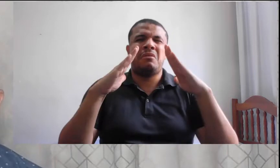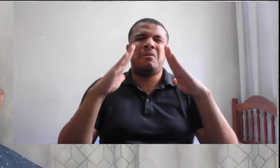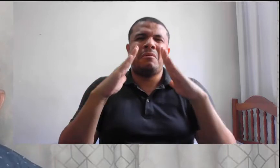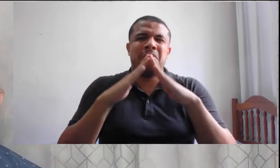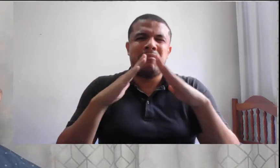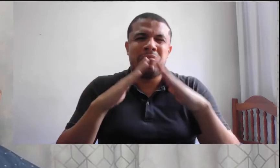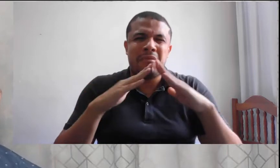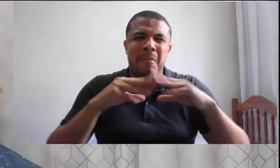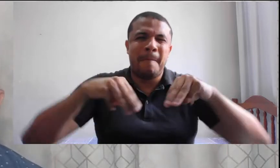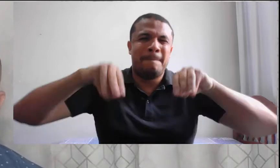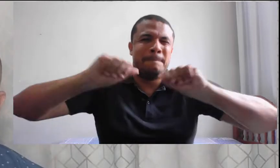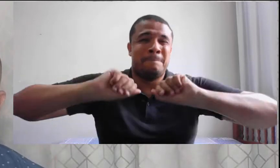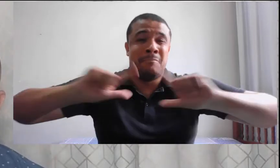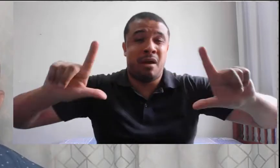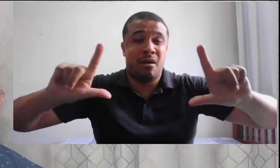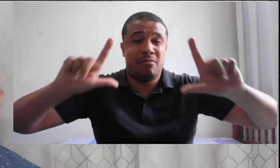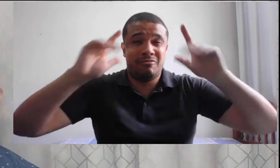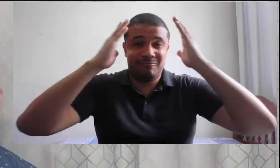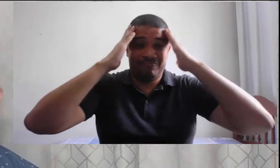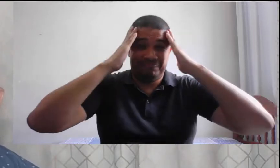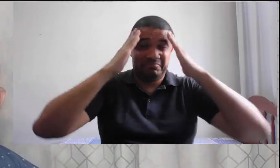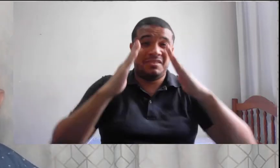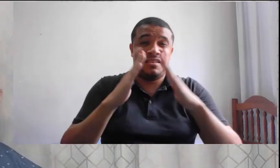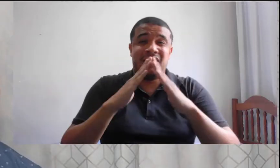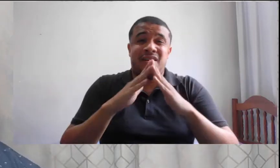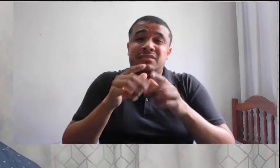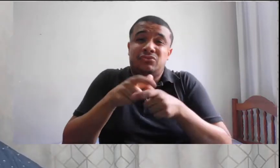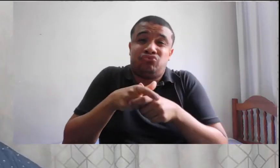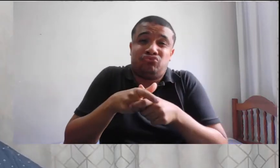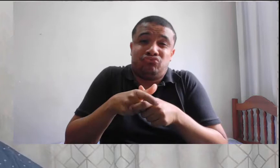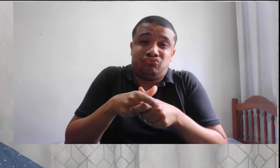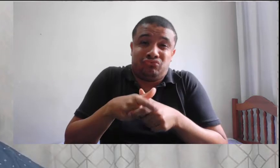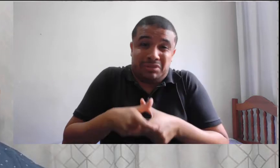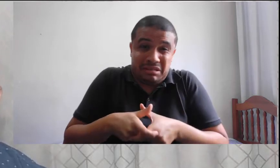Morávamos muito mal. Numa casa muito pequena.